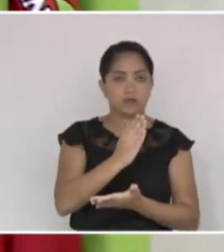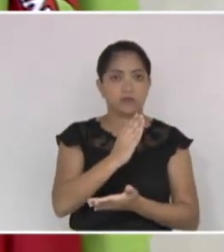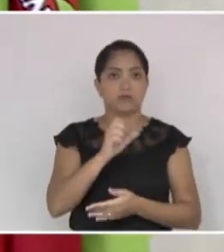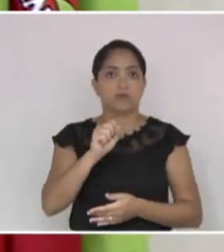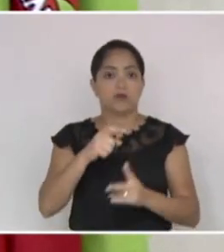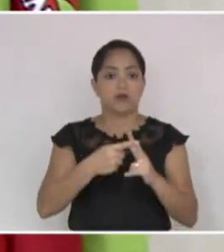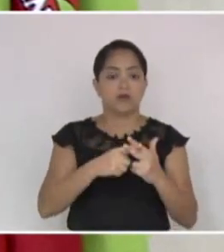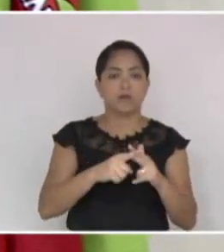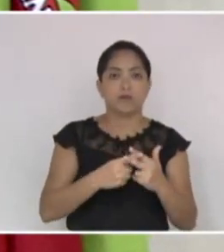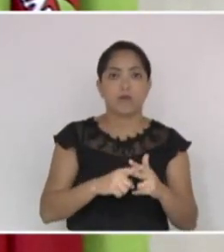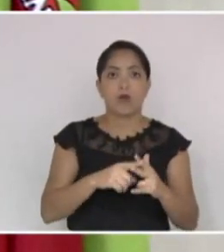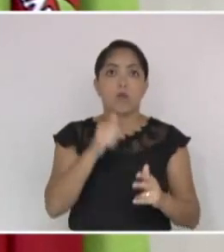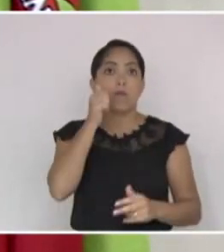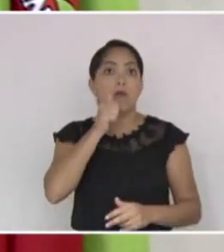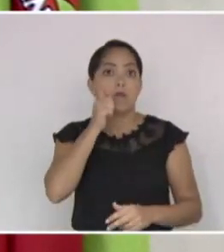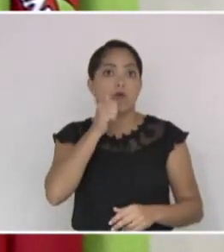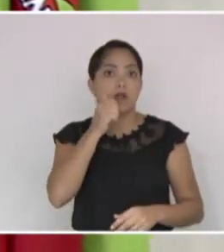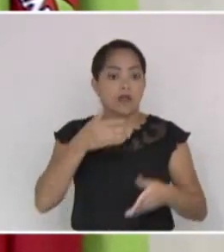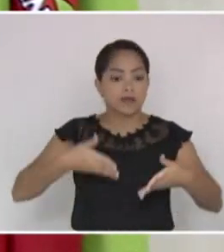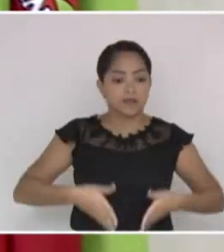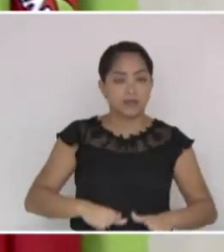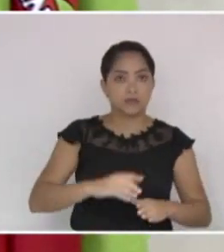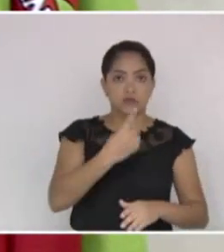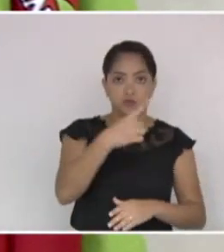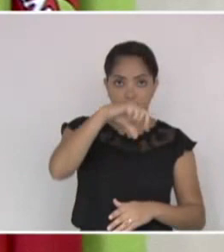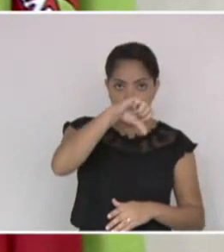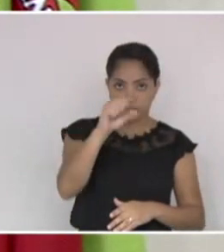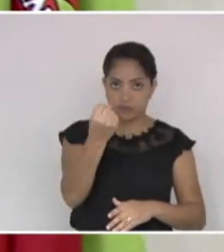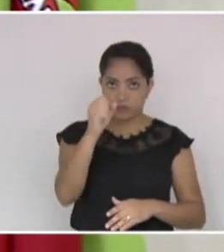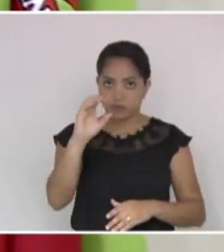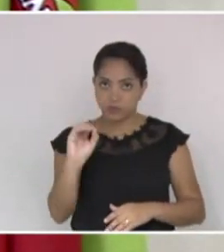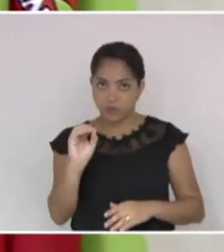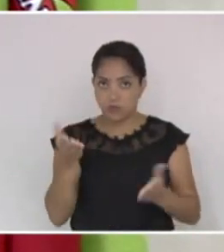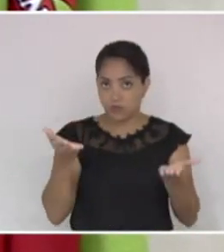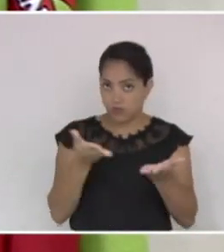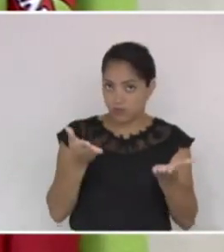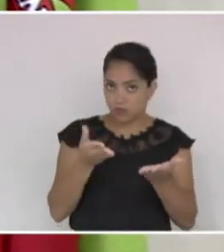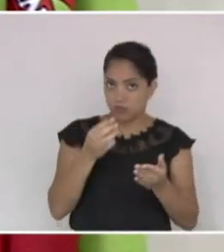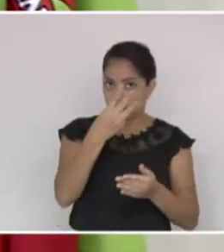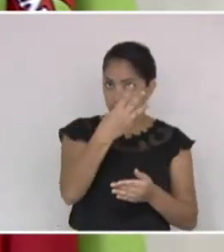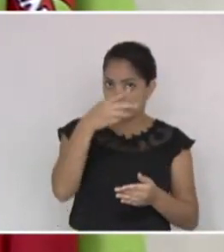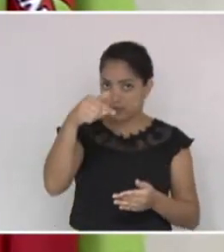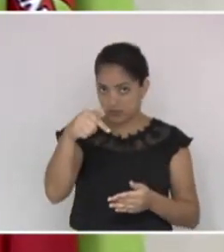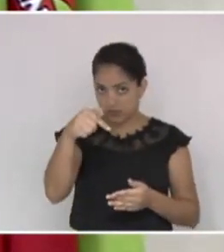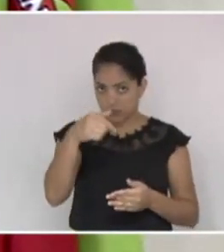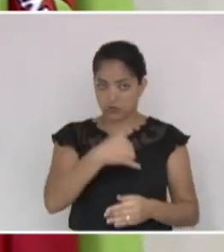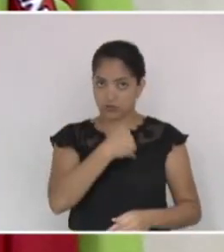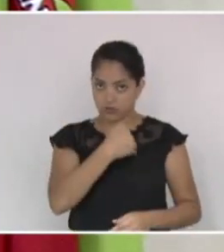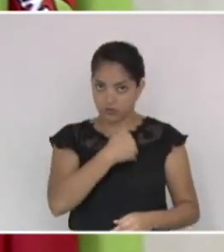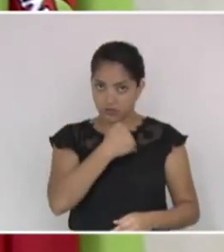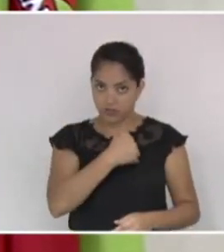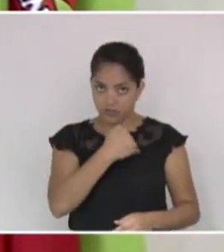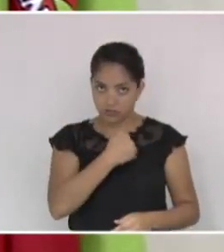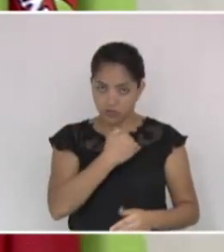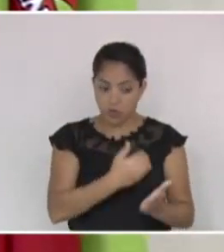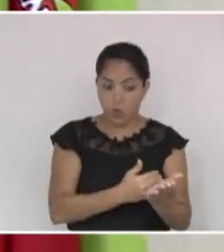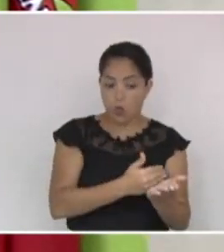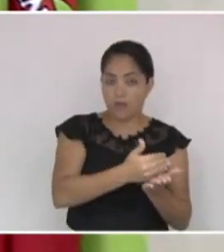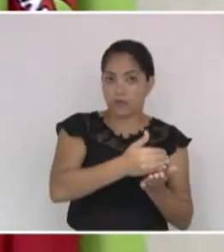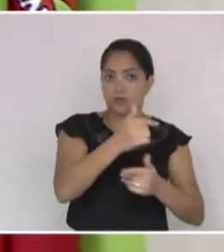que nasceu no ano de 1980, senhores, tem hoje 37 anos. Começou a